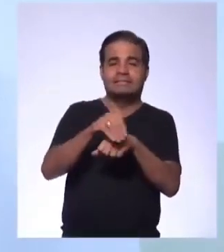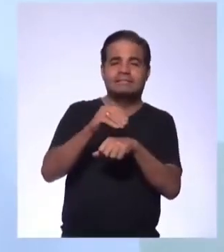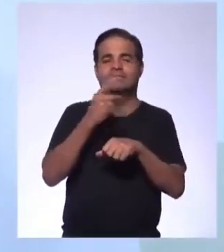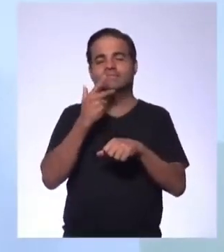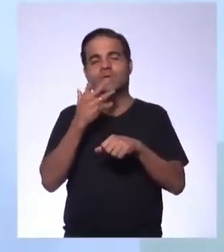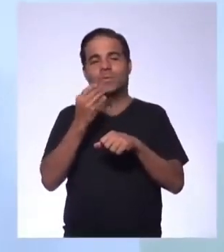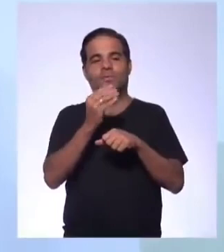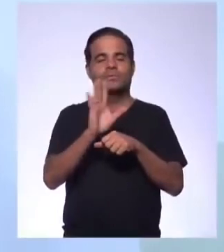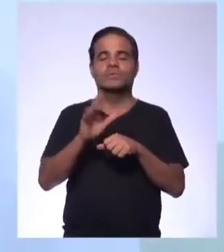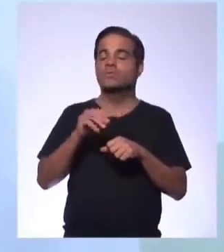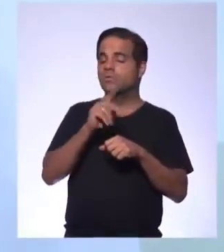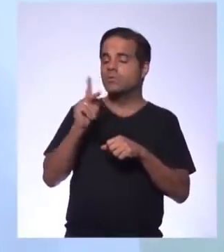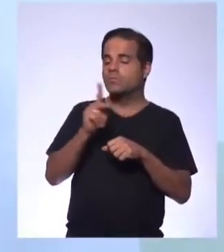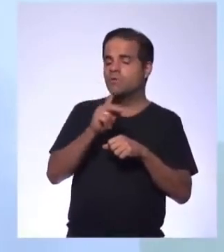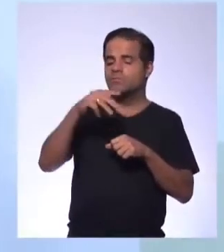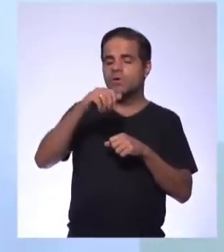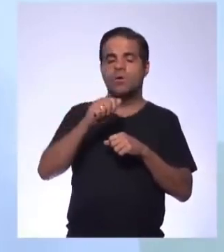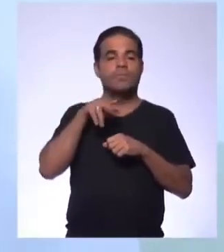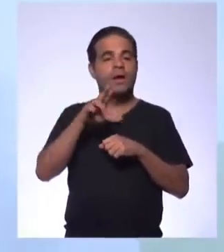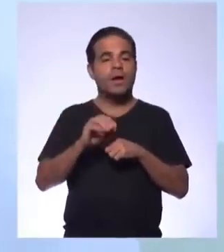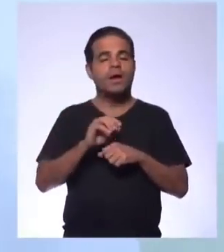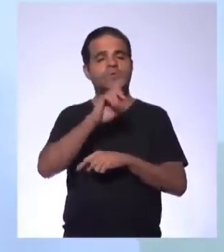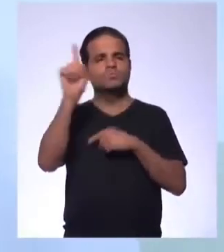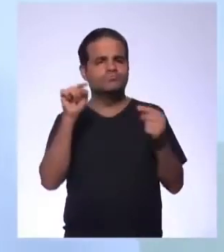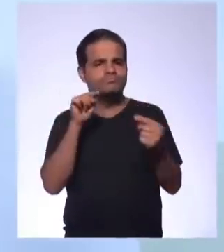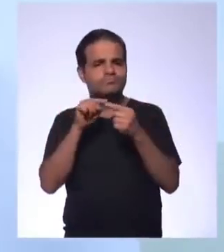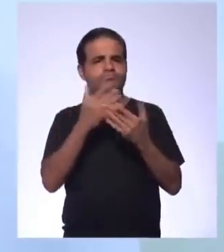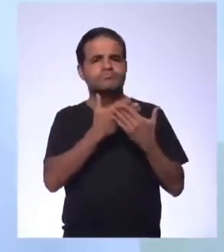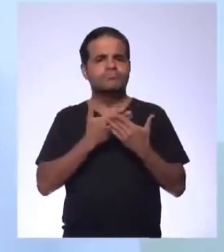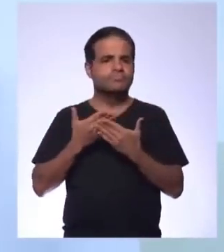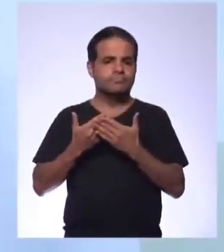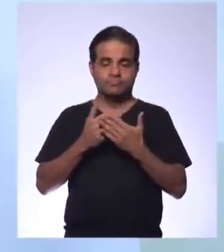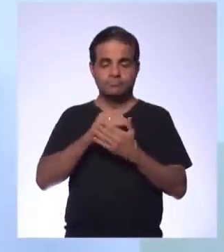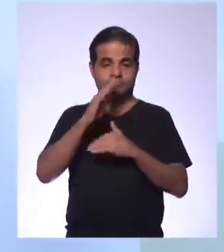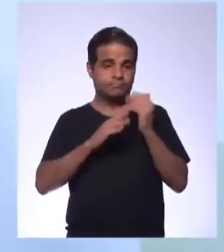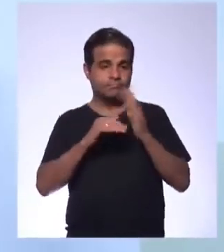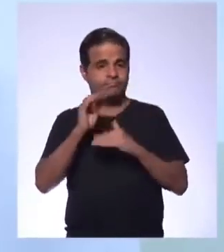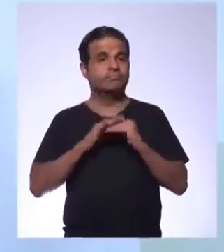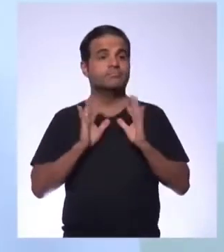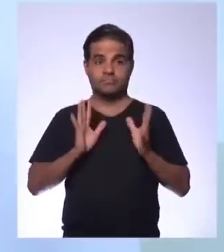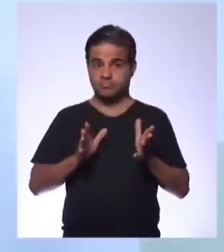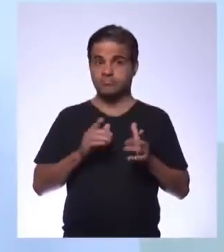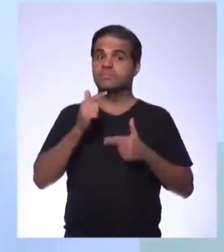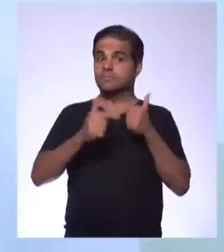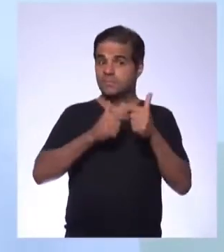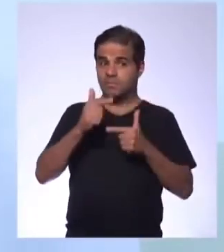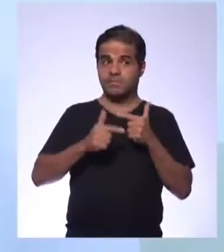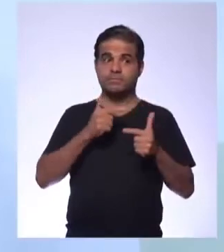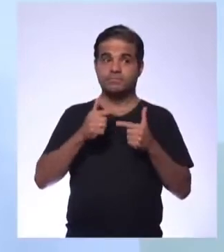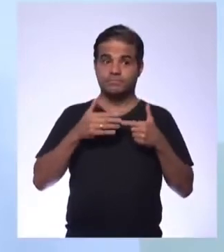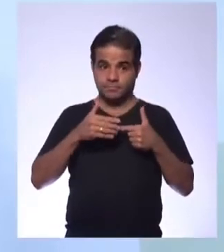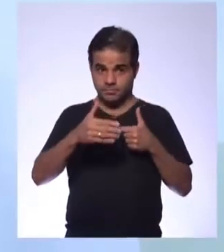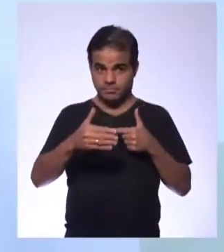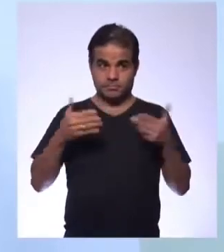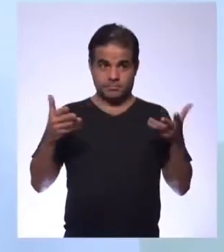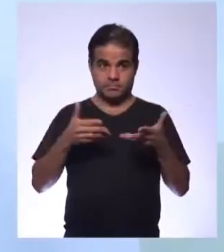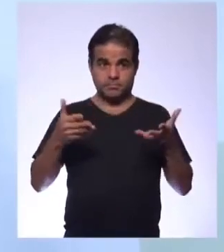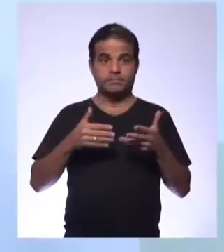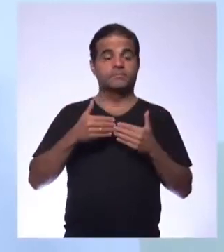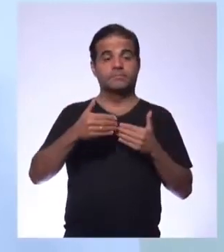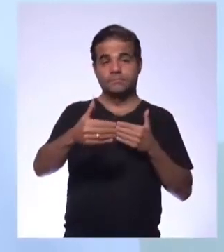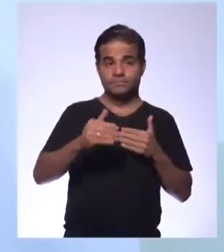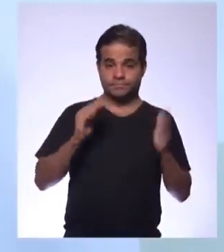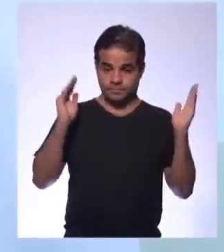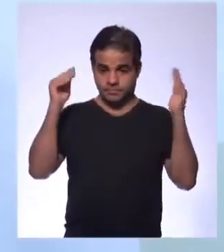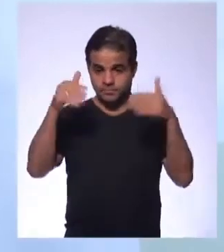professor Mauro vai falar para a gente sobre os objetivos da aula, as habilidades. Vou até lembrar que nós já estamos trabalhando a partir de hoje. Tenho